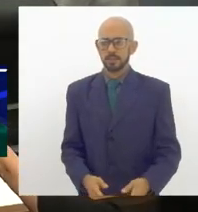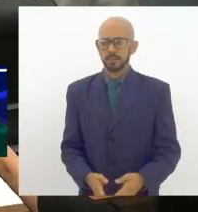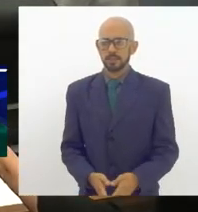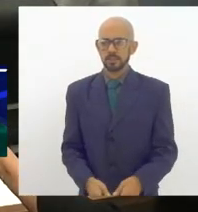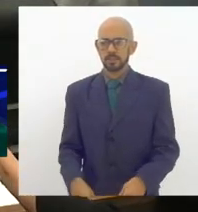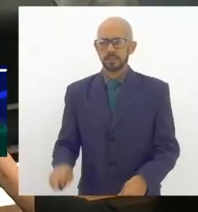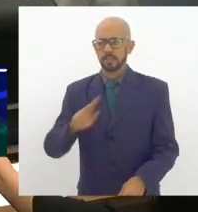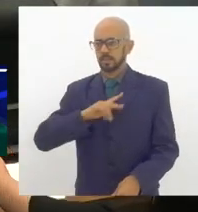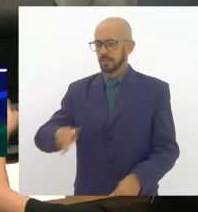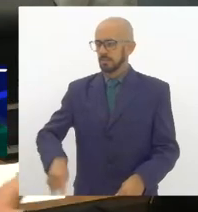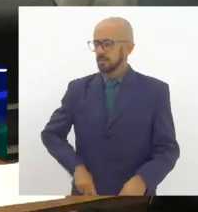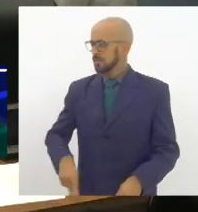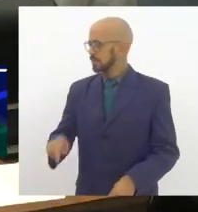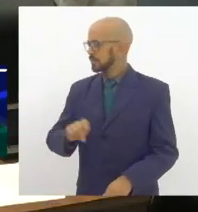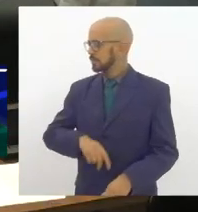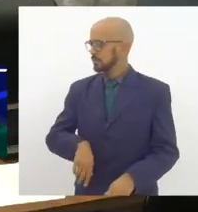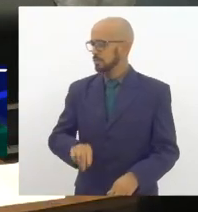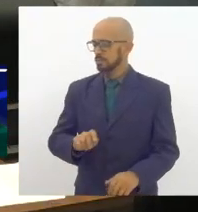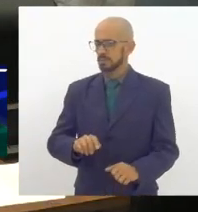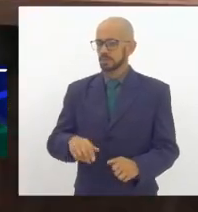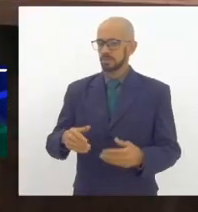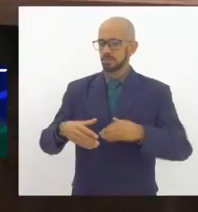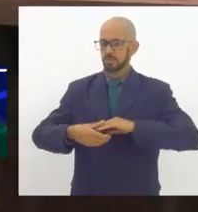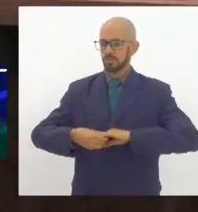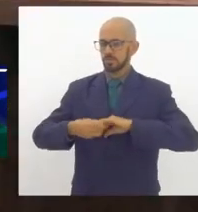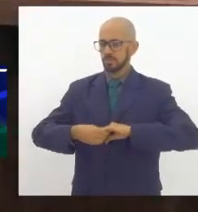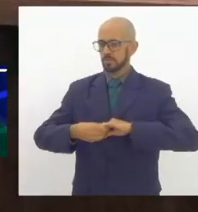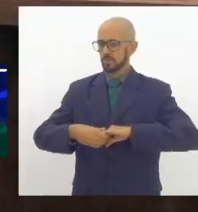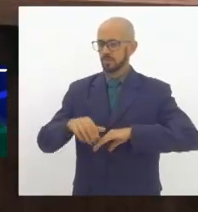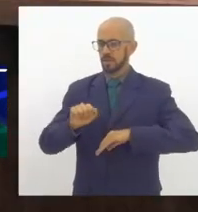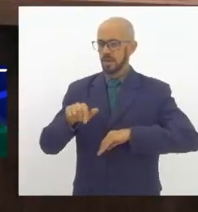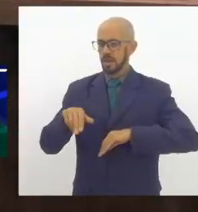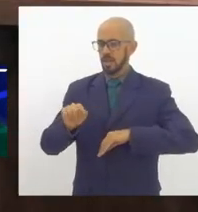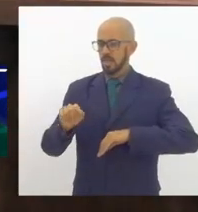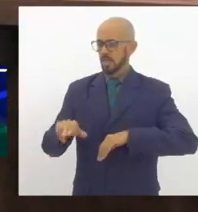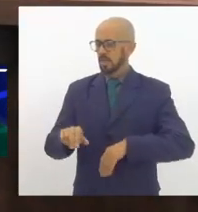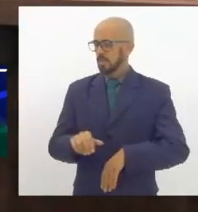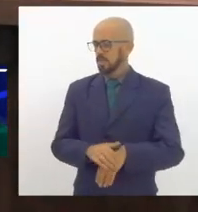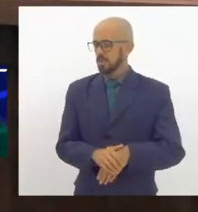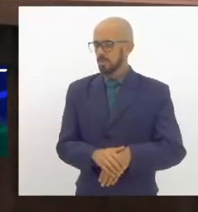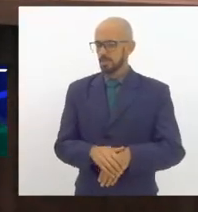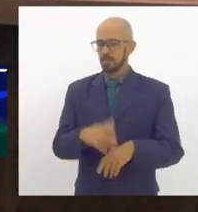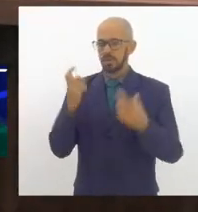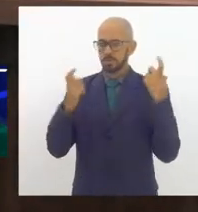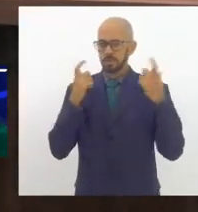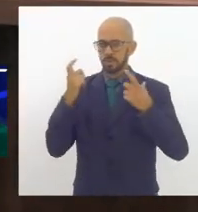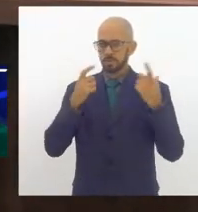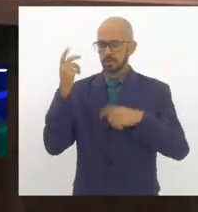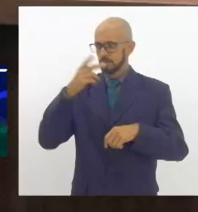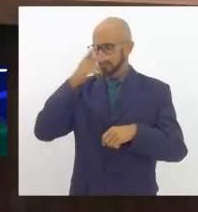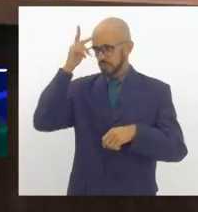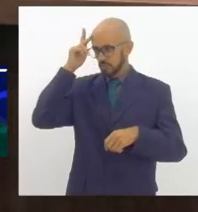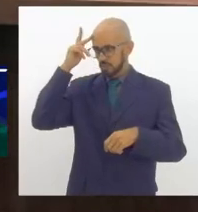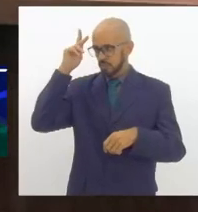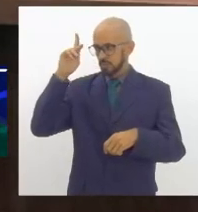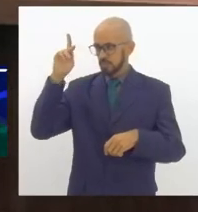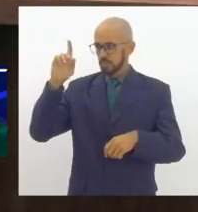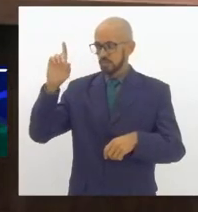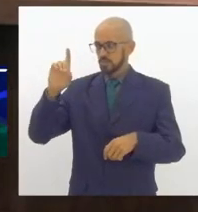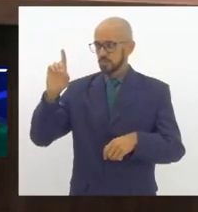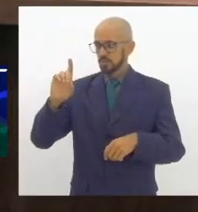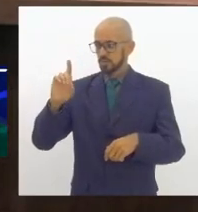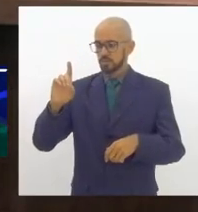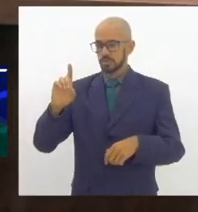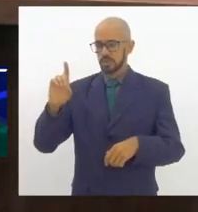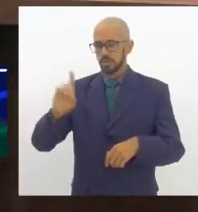o presidente complementando a deputada Alana pela preocupação é com as pessoas que apresentam que manifestam o